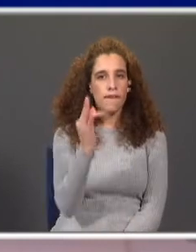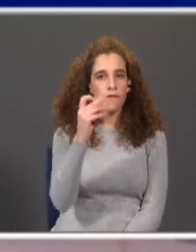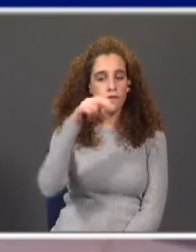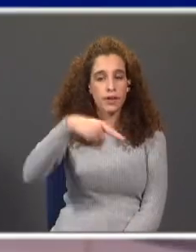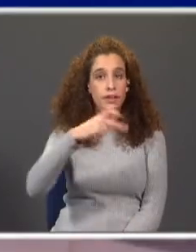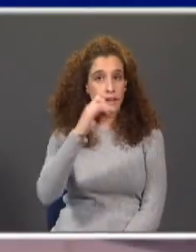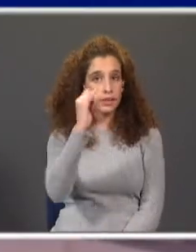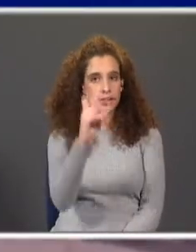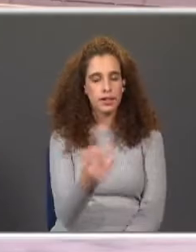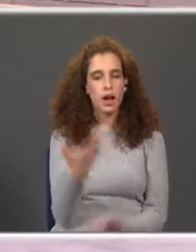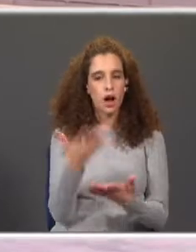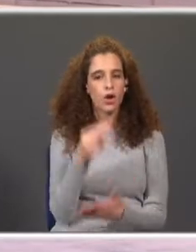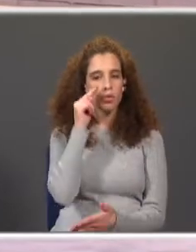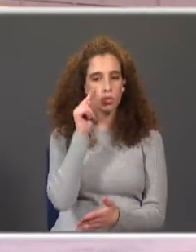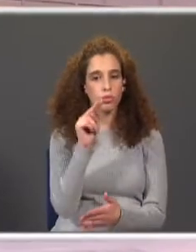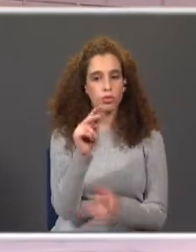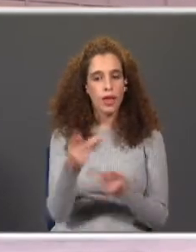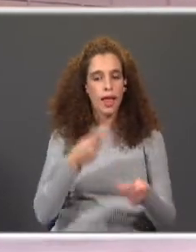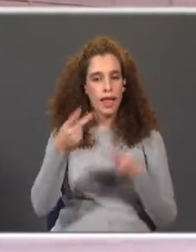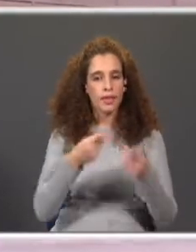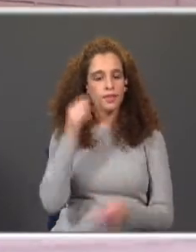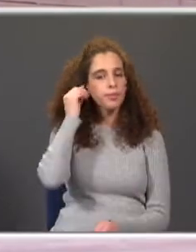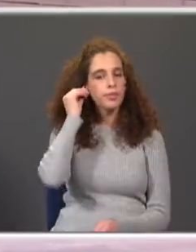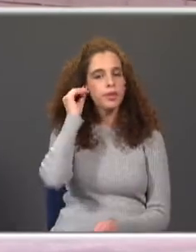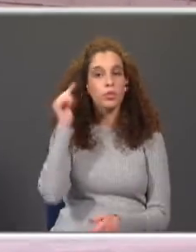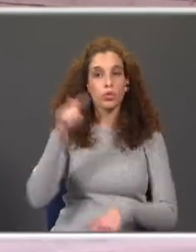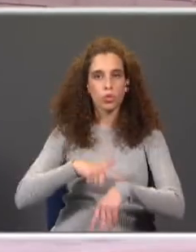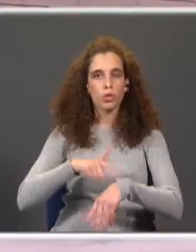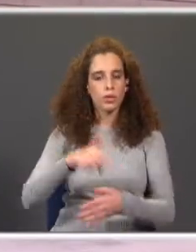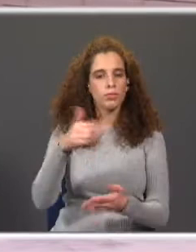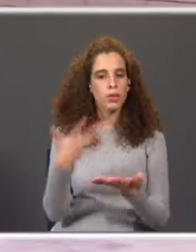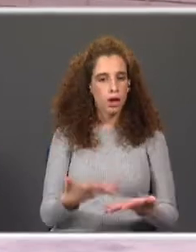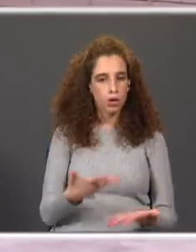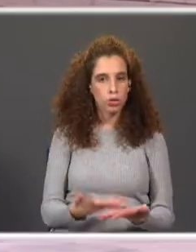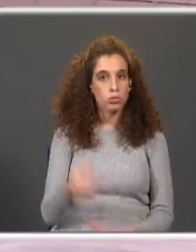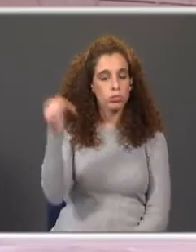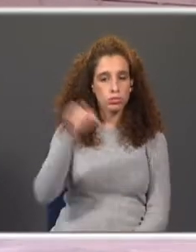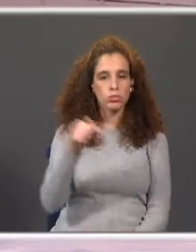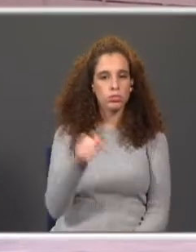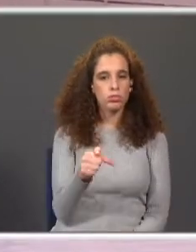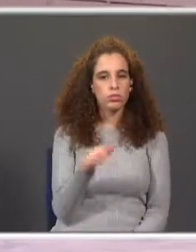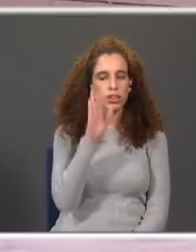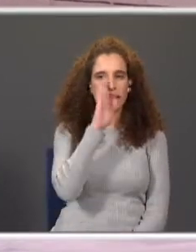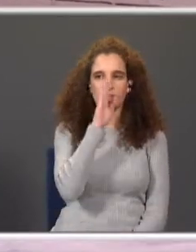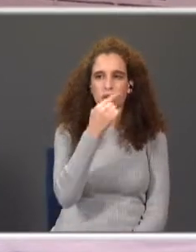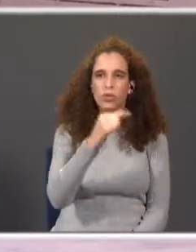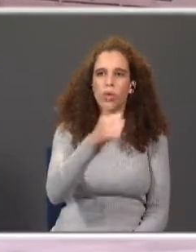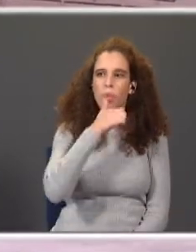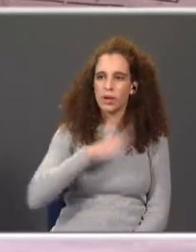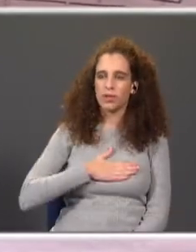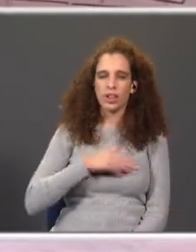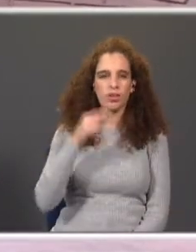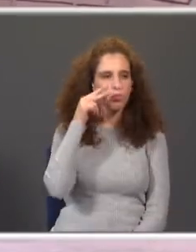temos que analisar este excerto. Já estamos no tempo presente. Hoje, se vou a Benfica, já não encontro a Benfica.